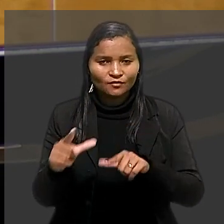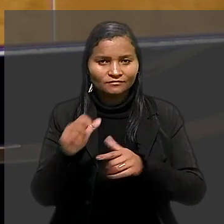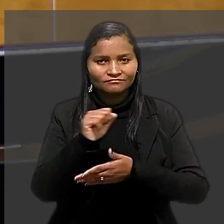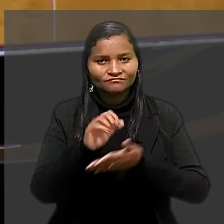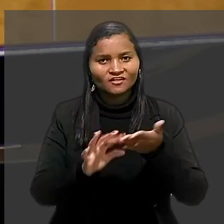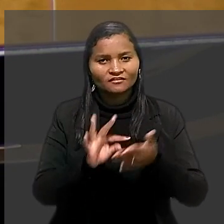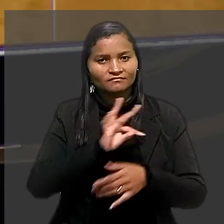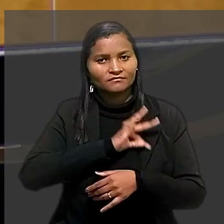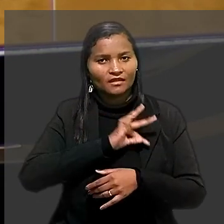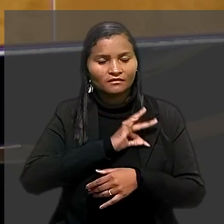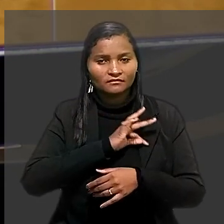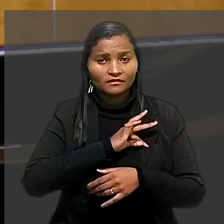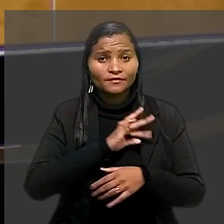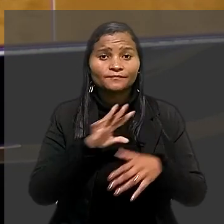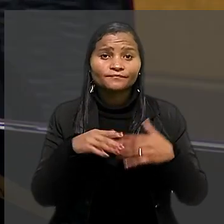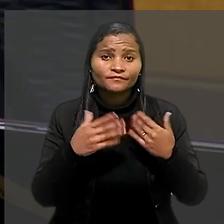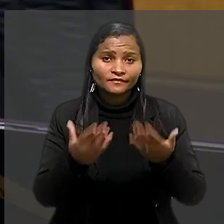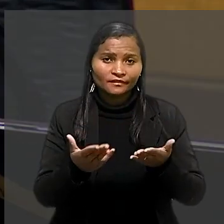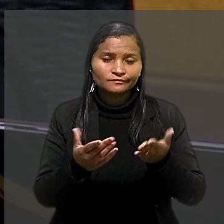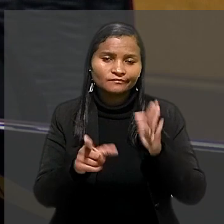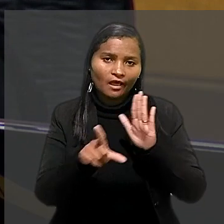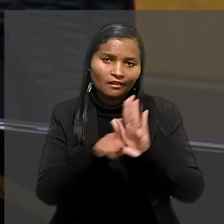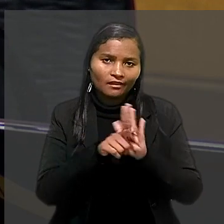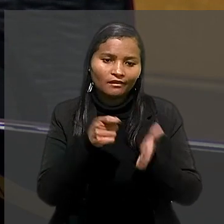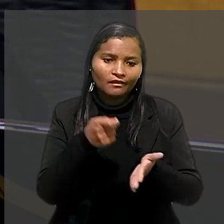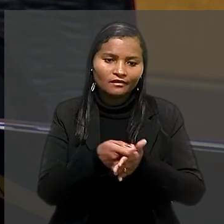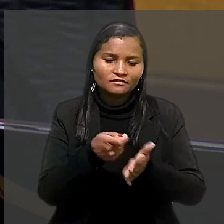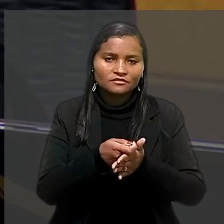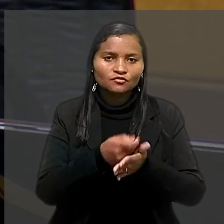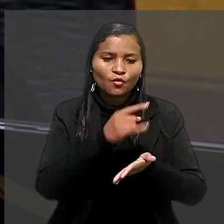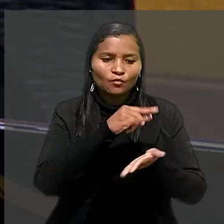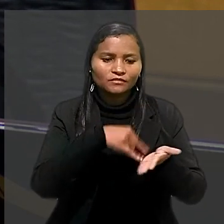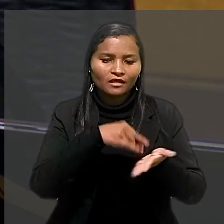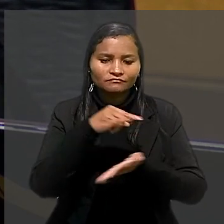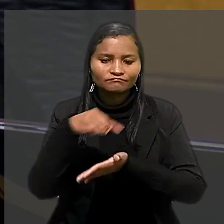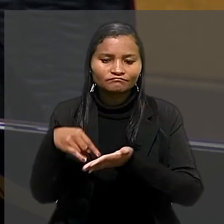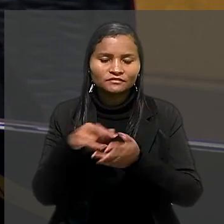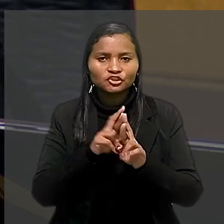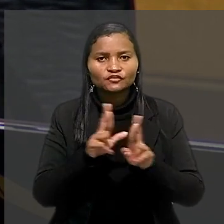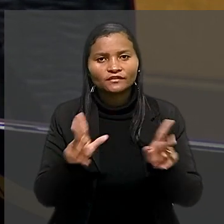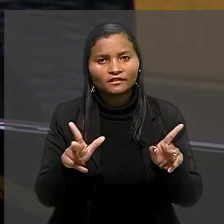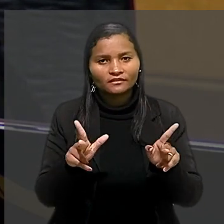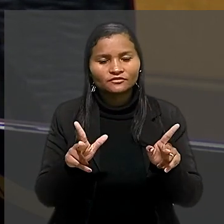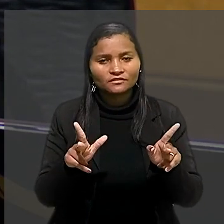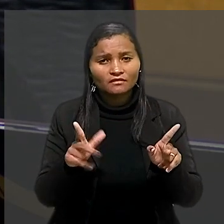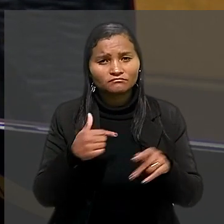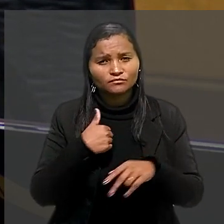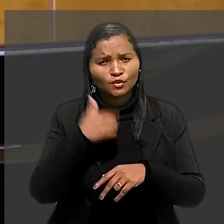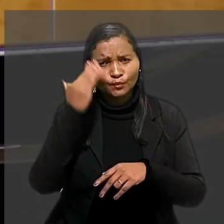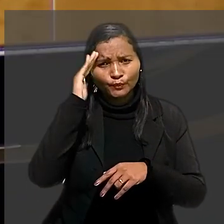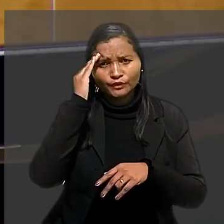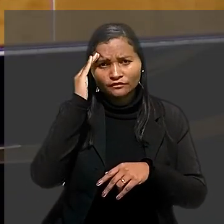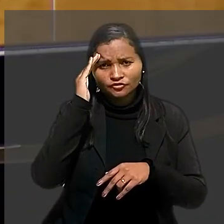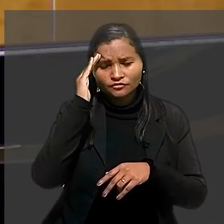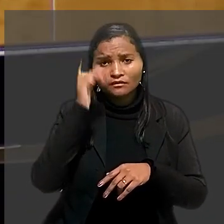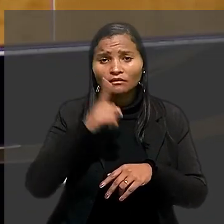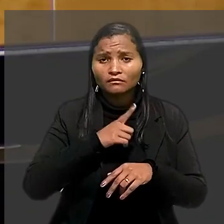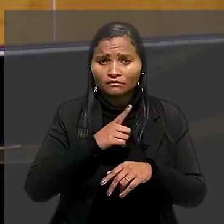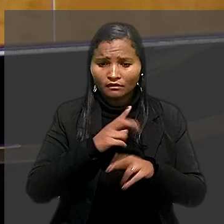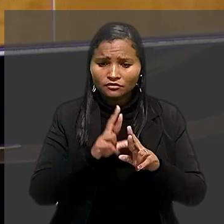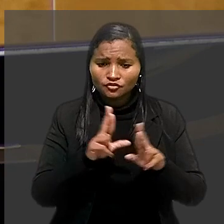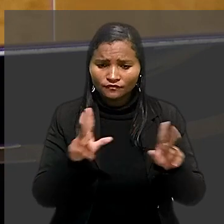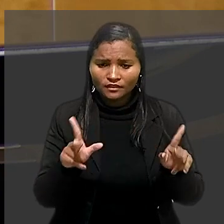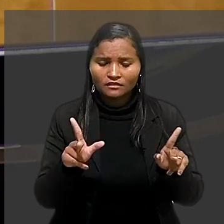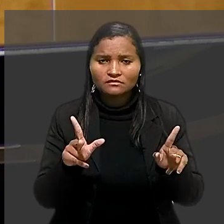2 setores da atividade técnica. Portanto, a lei exige contratos de trabalho distintos. Eu estou entendendo aqui